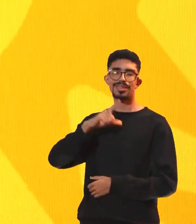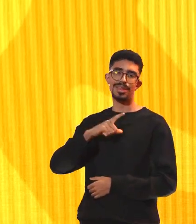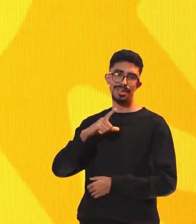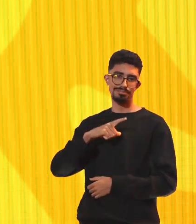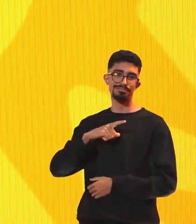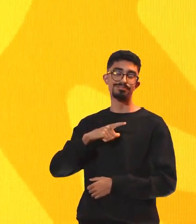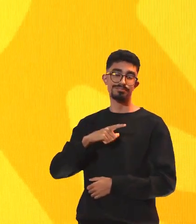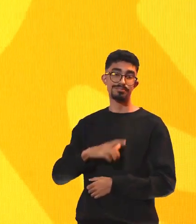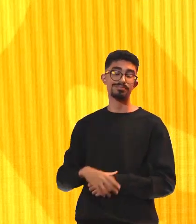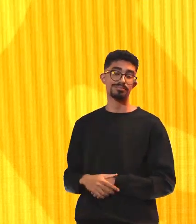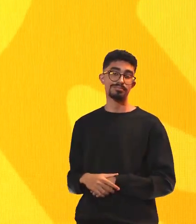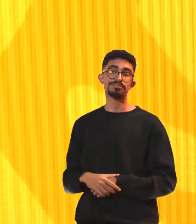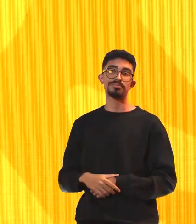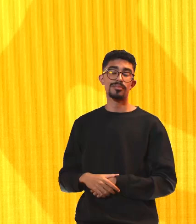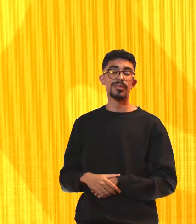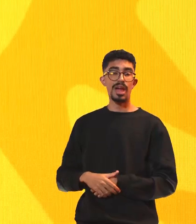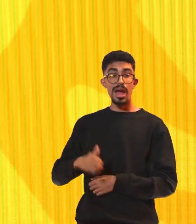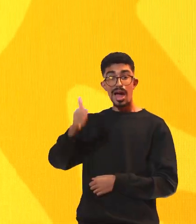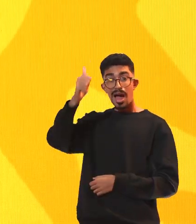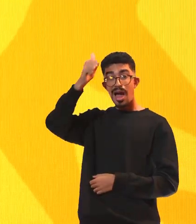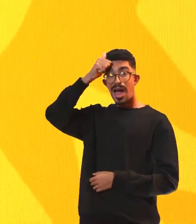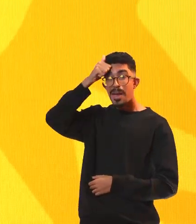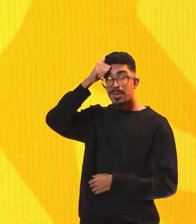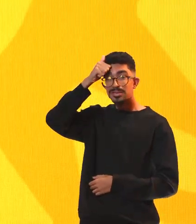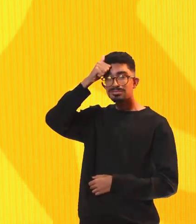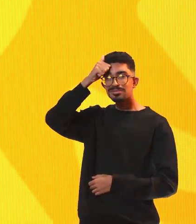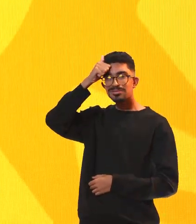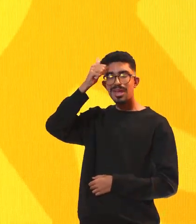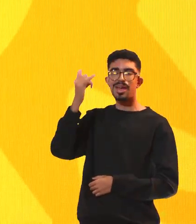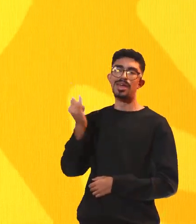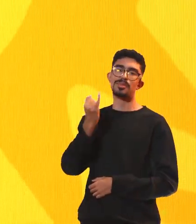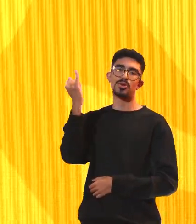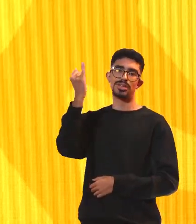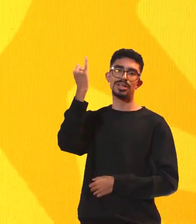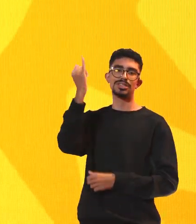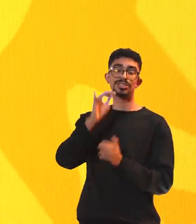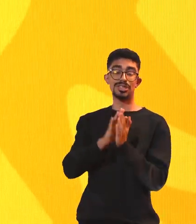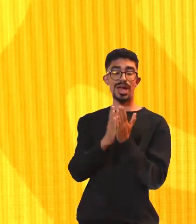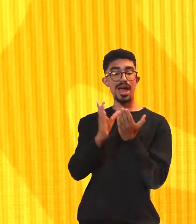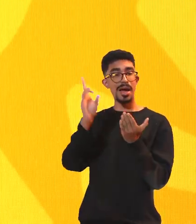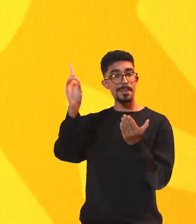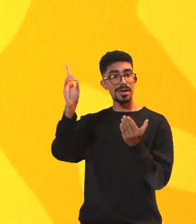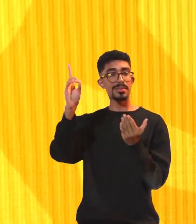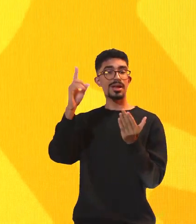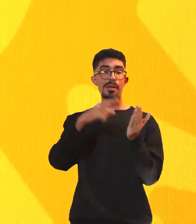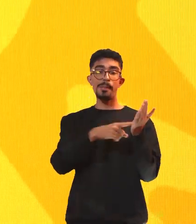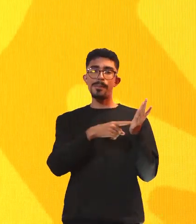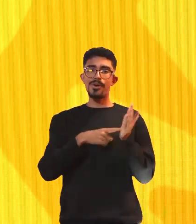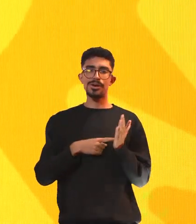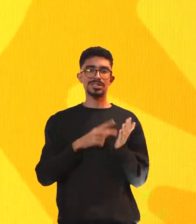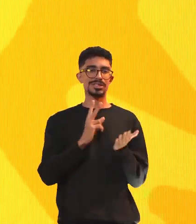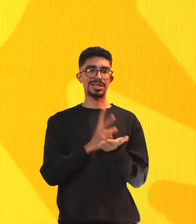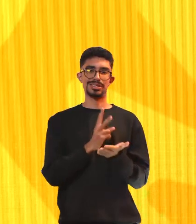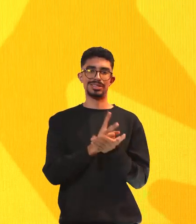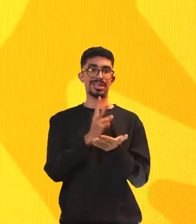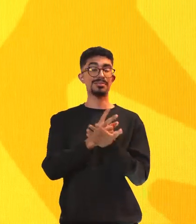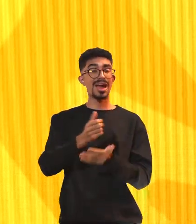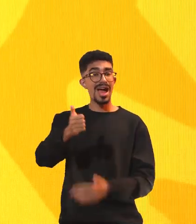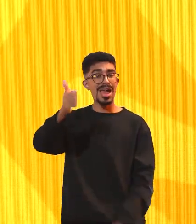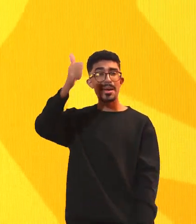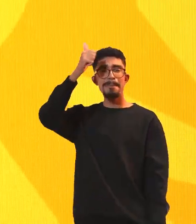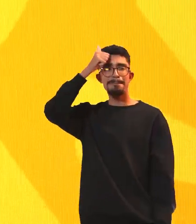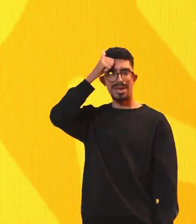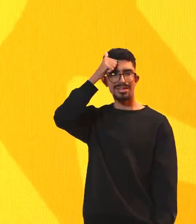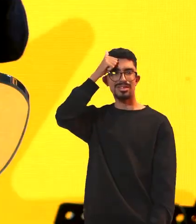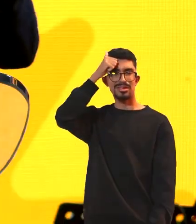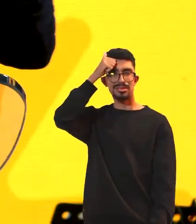Evangelho. É uma palavra-chave nas Escrituras e no Evangelho. Se arrependam. Arrepender não é só o sentimento de